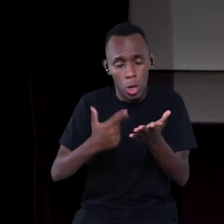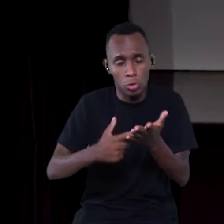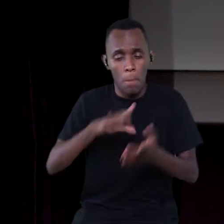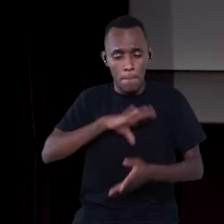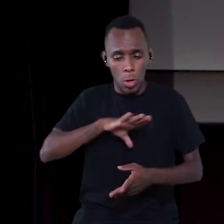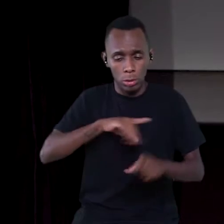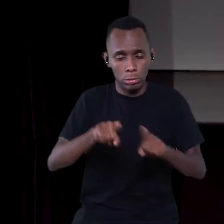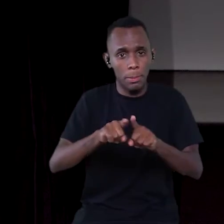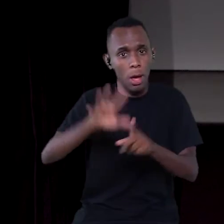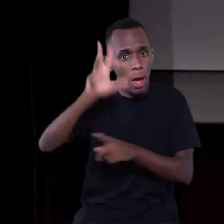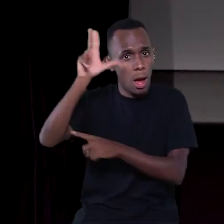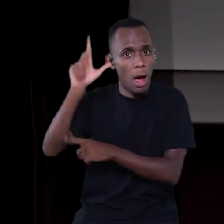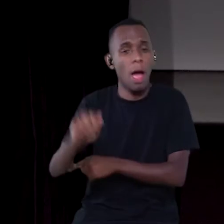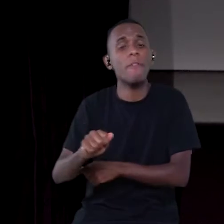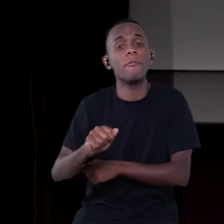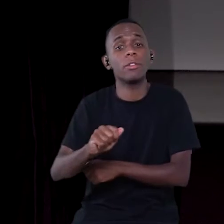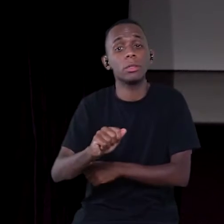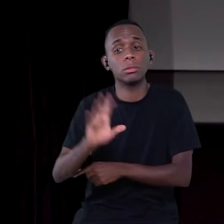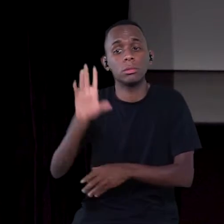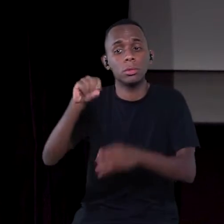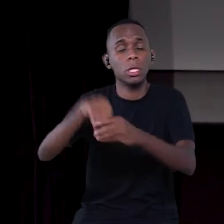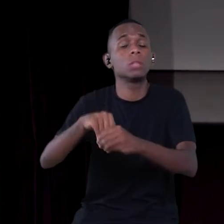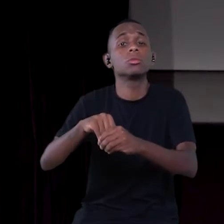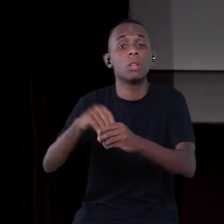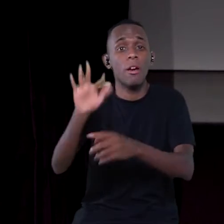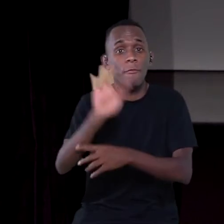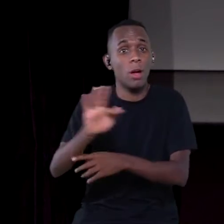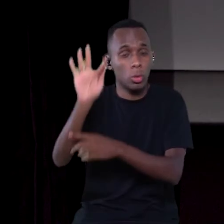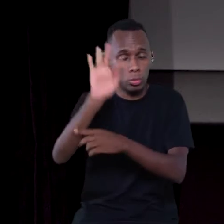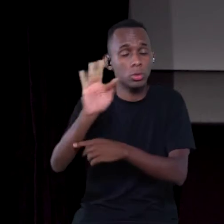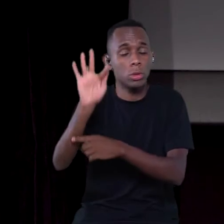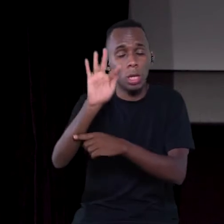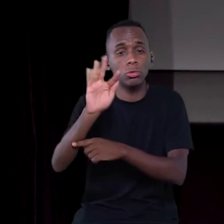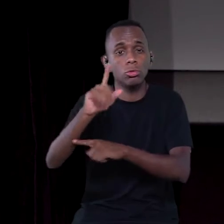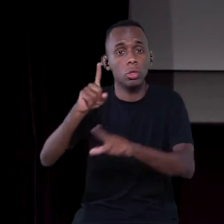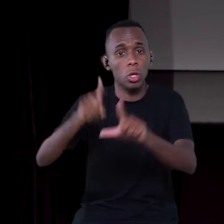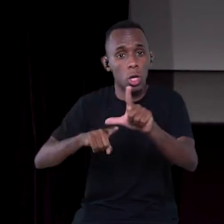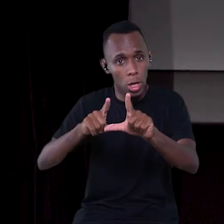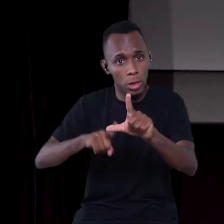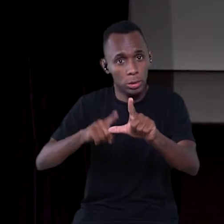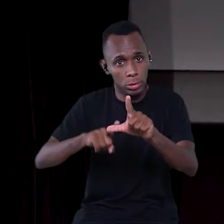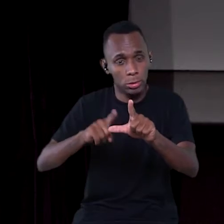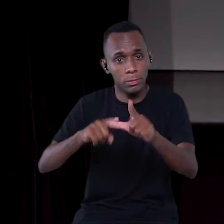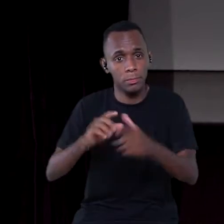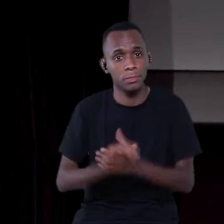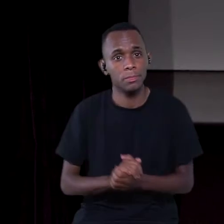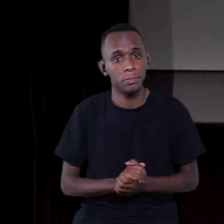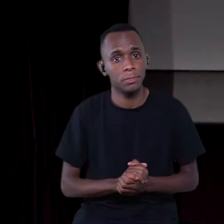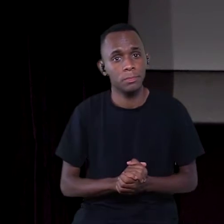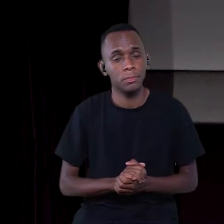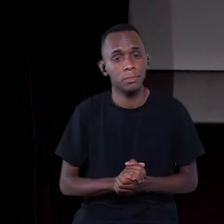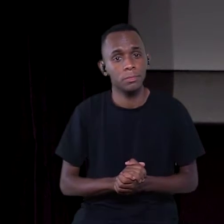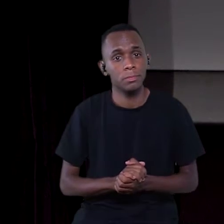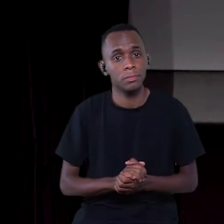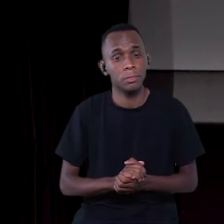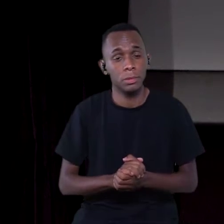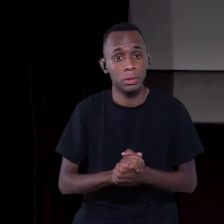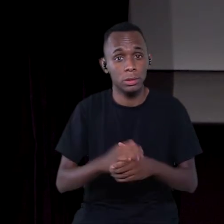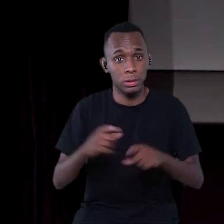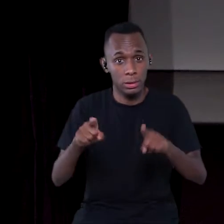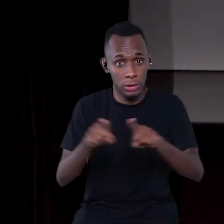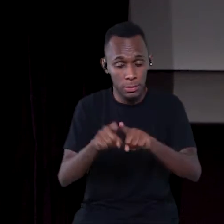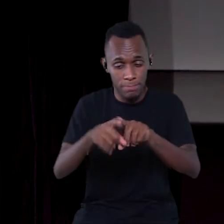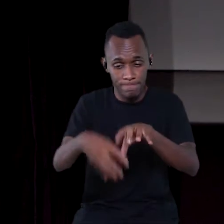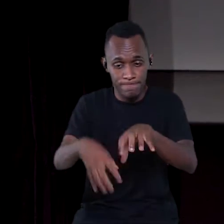literaturas africanas de língua portuguesa na Faculdade de Letras da Universidade Federal de Juiz de Fora. Graduou-se